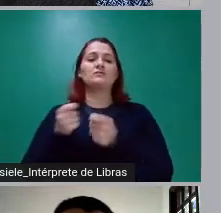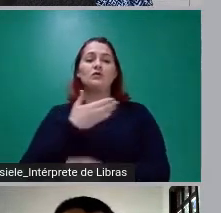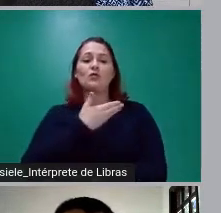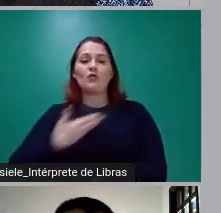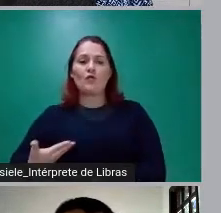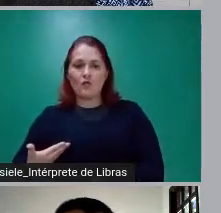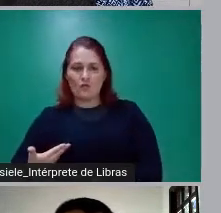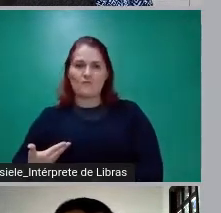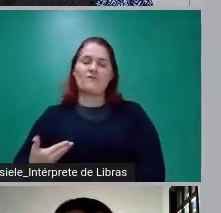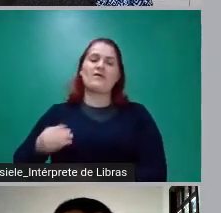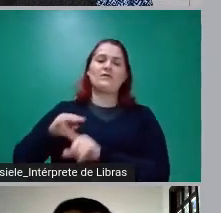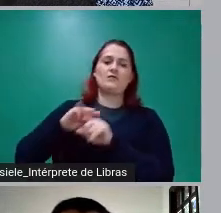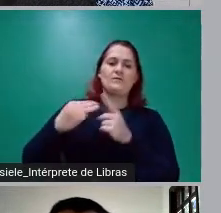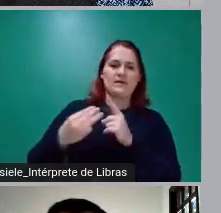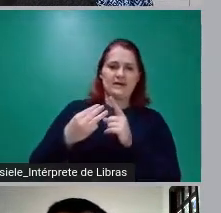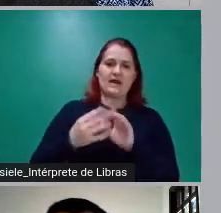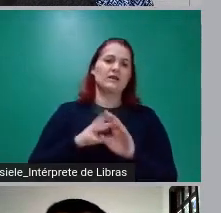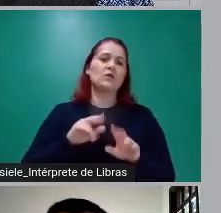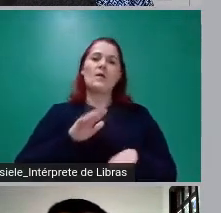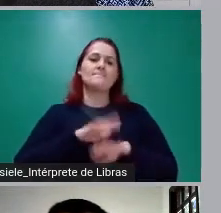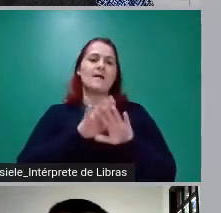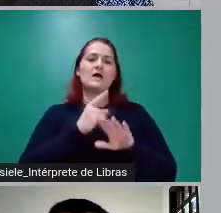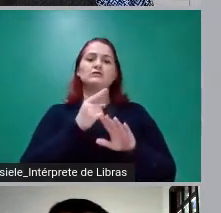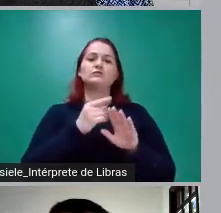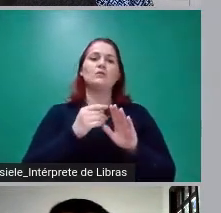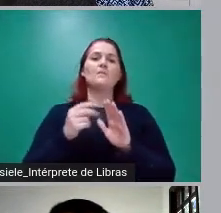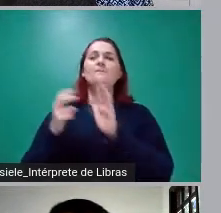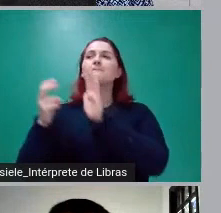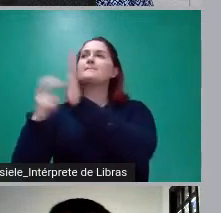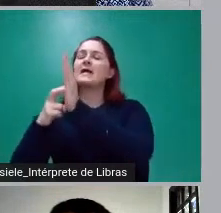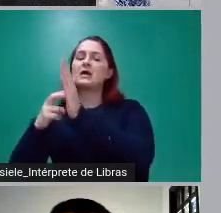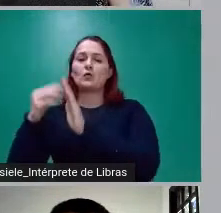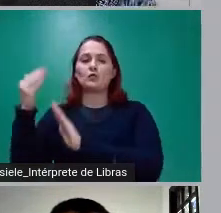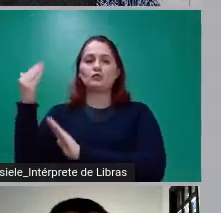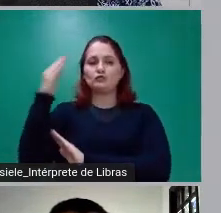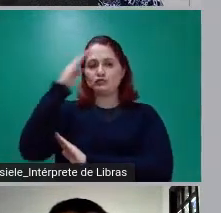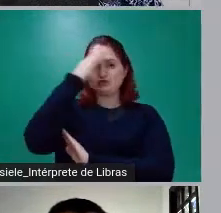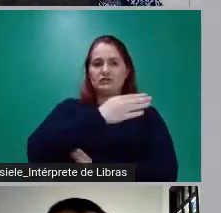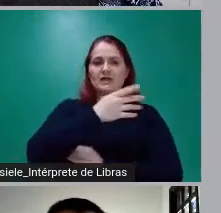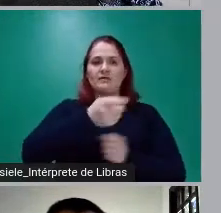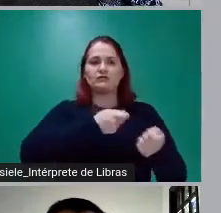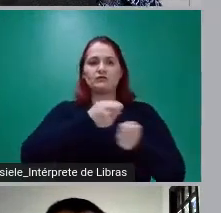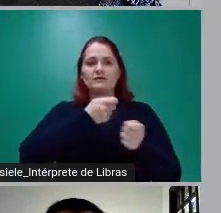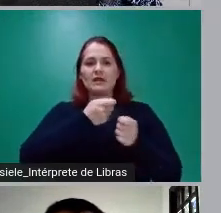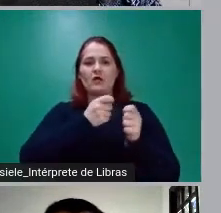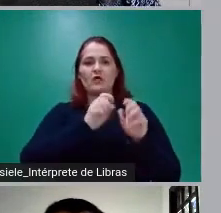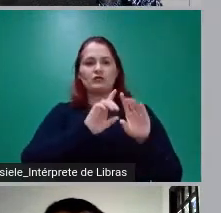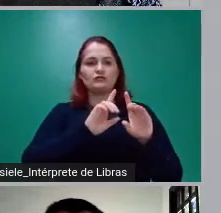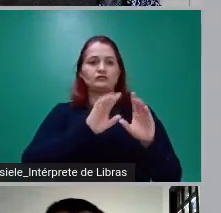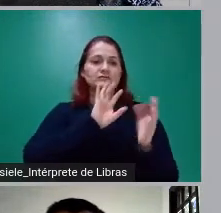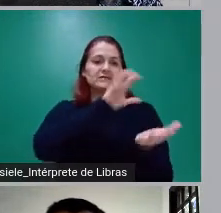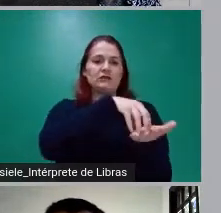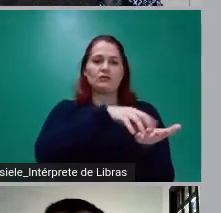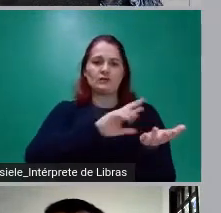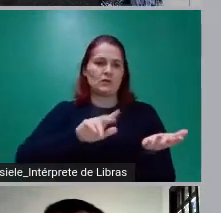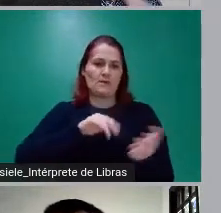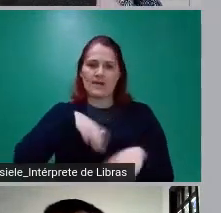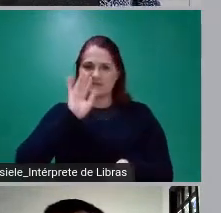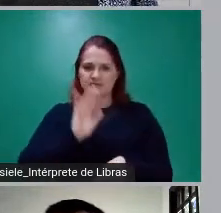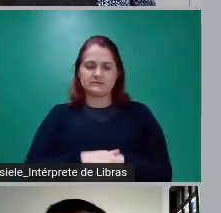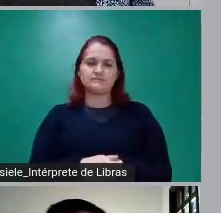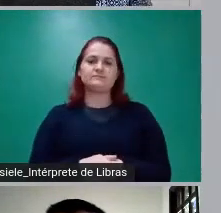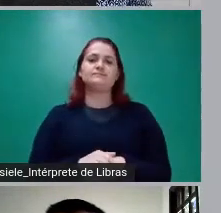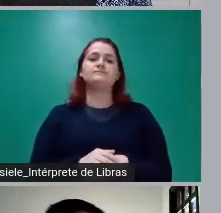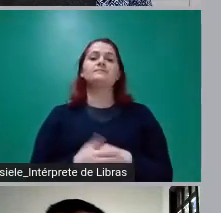entre um ente público em específico e um banco em específico também. A responsabilidade do Banco Central, então, ela vai só